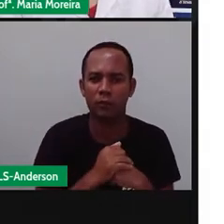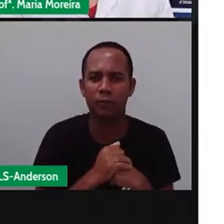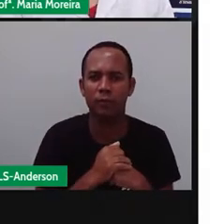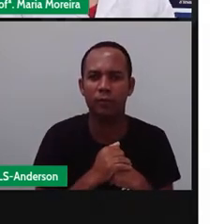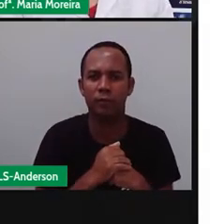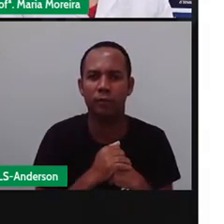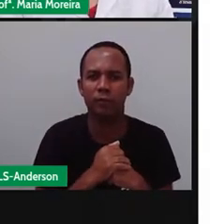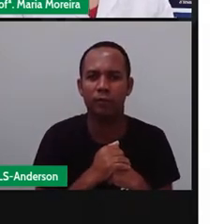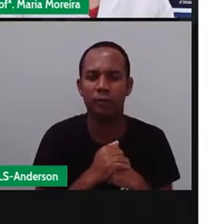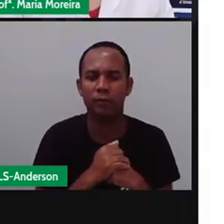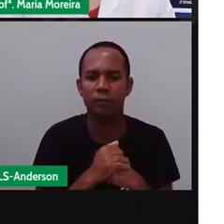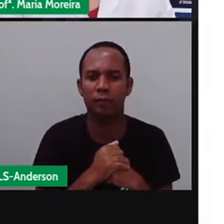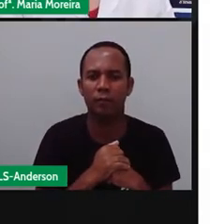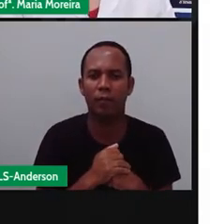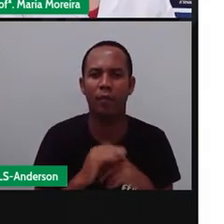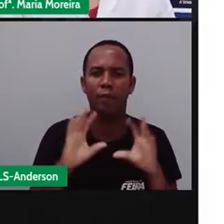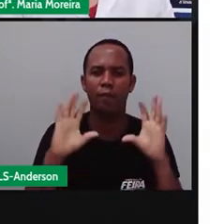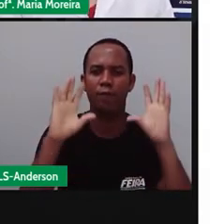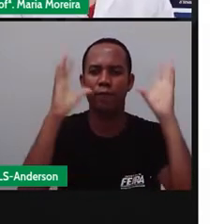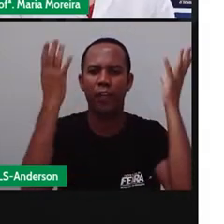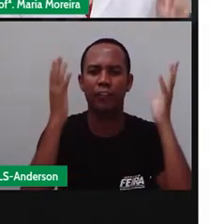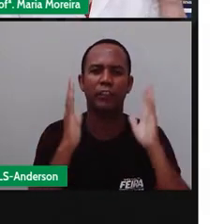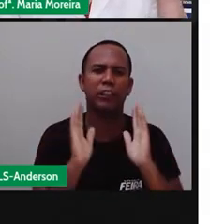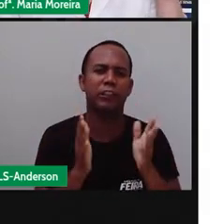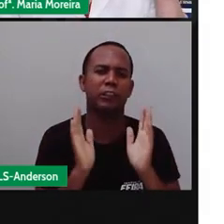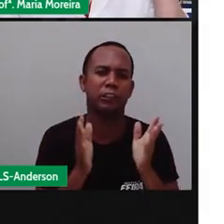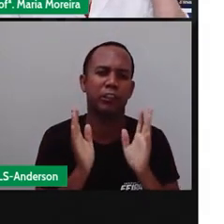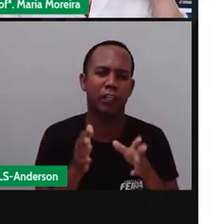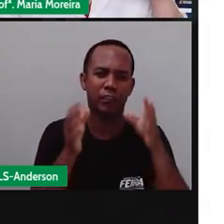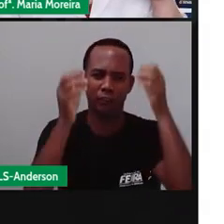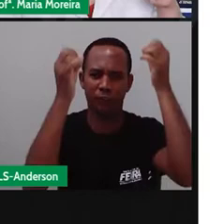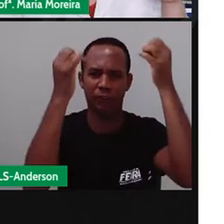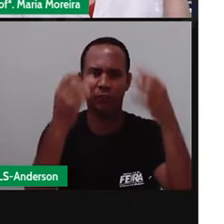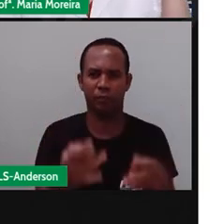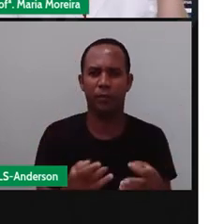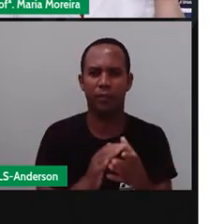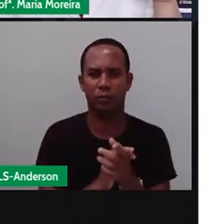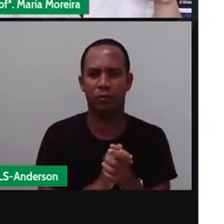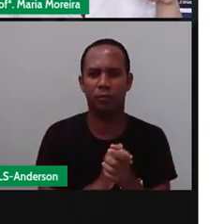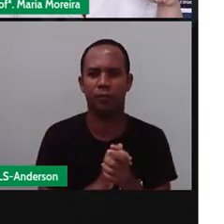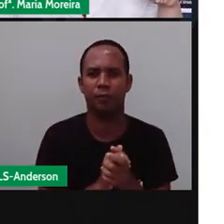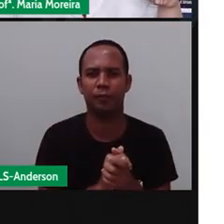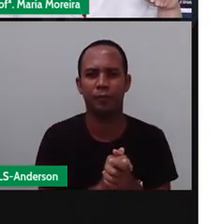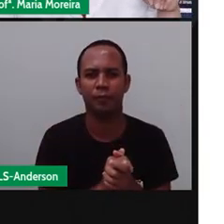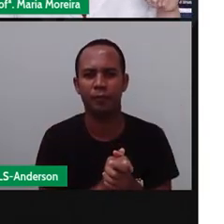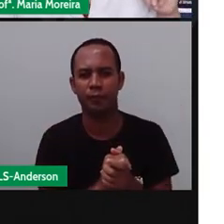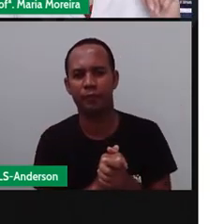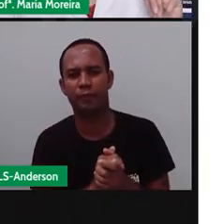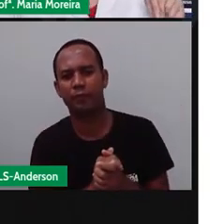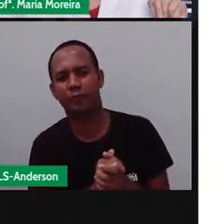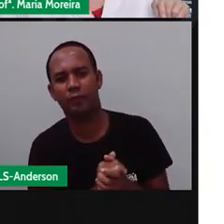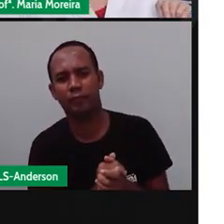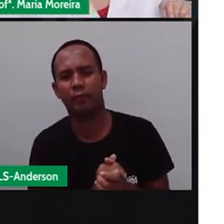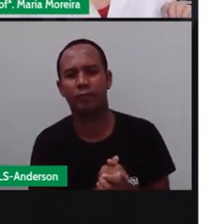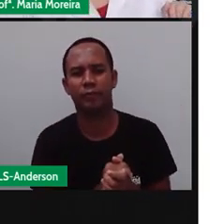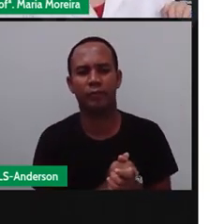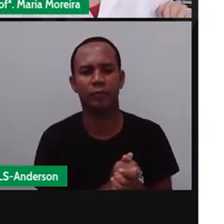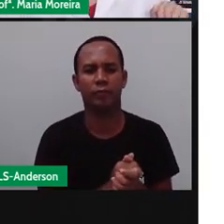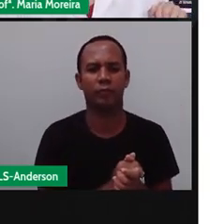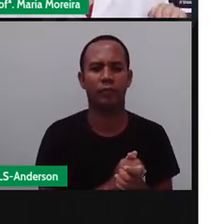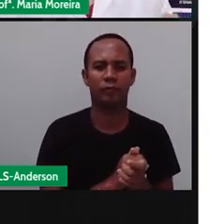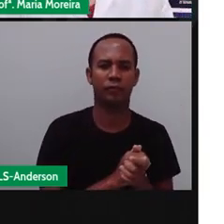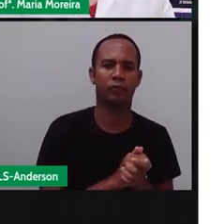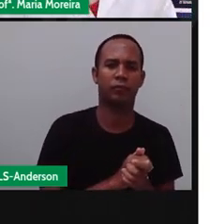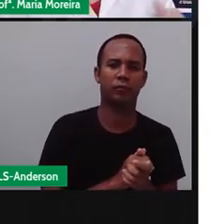romano, e aí eu teria um X, que equivale a 10, e o quê? Aqueles dois Is, ou, ah, não, são palitinhos, não são palitinhos, é I,